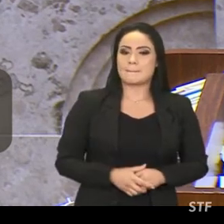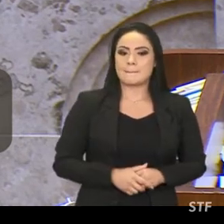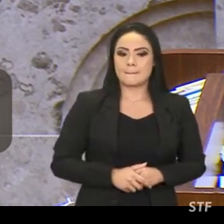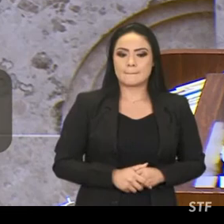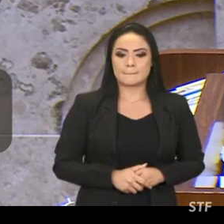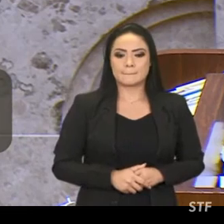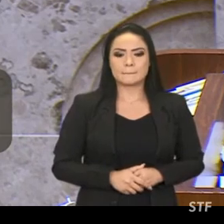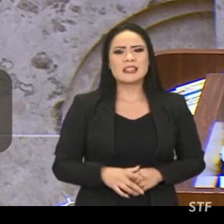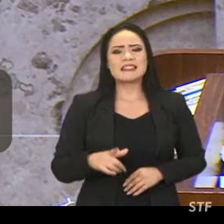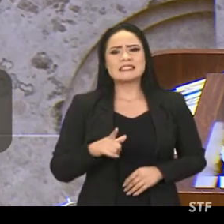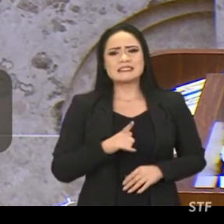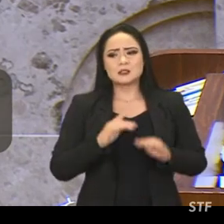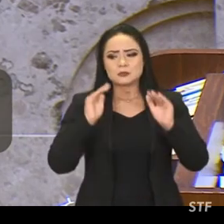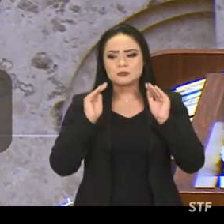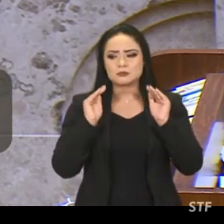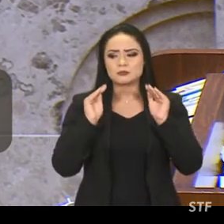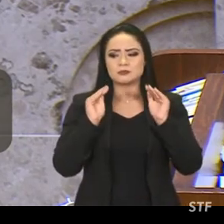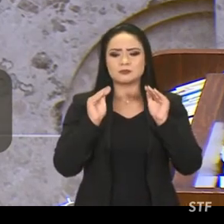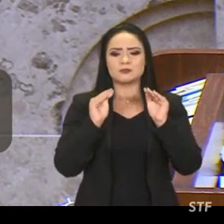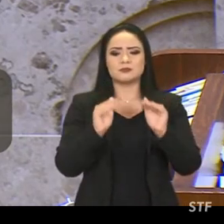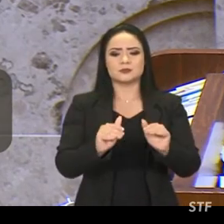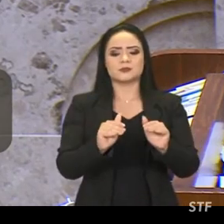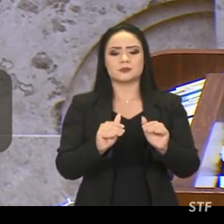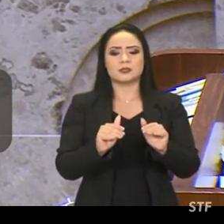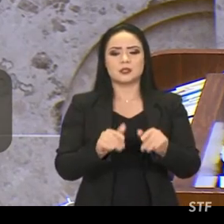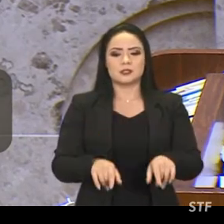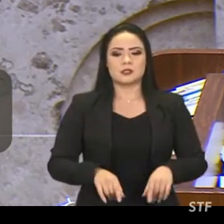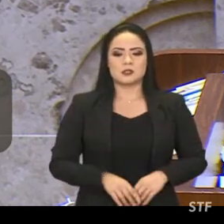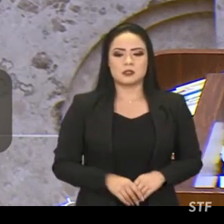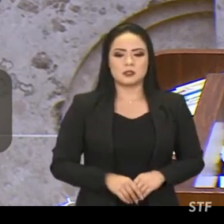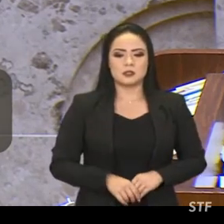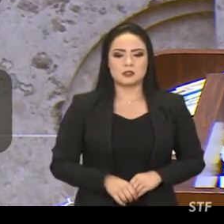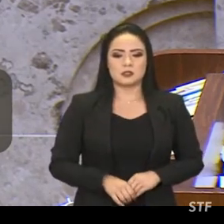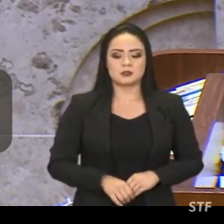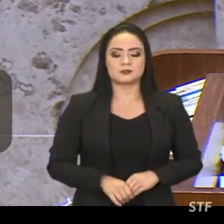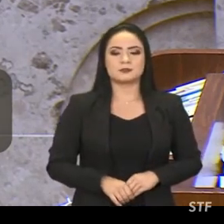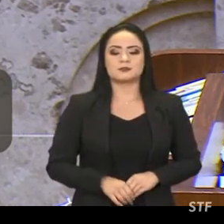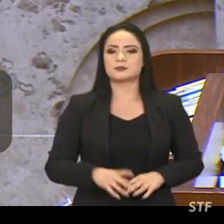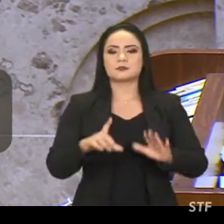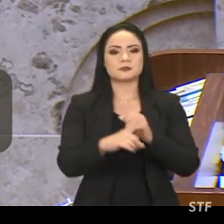Há um ponto que é muito importante. A Constituição, no artigo